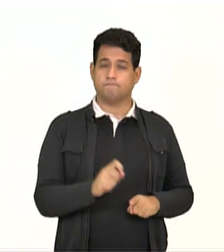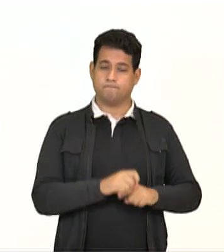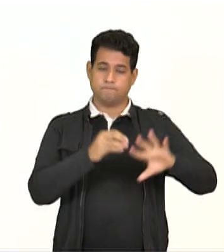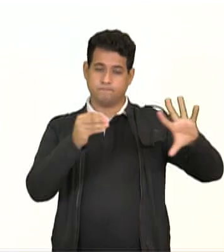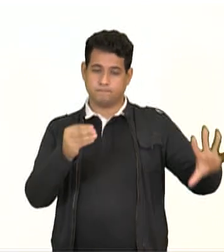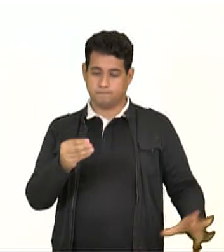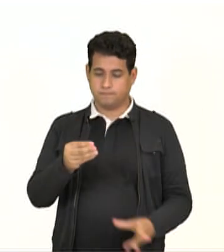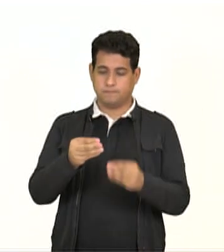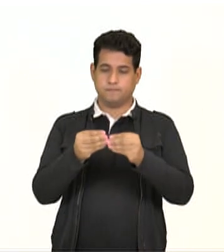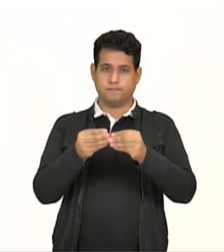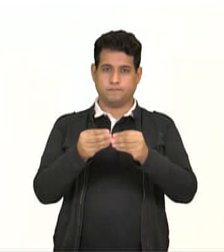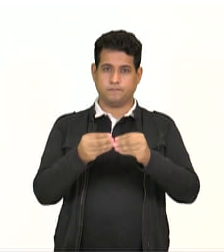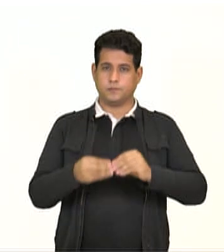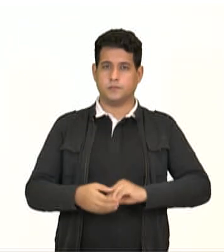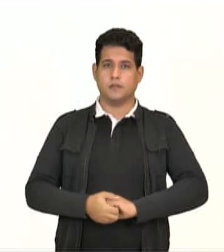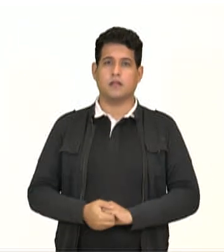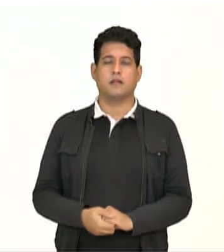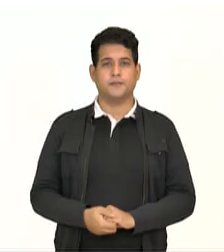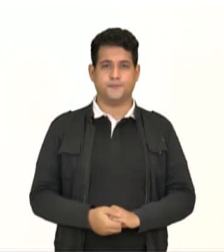um complemento.